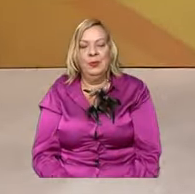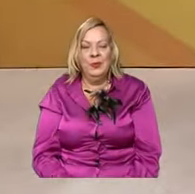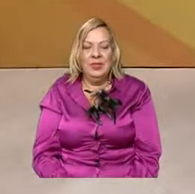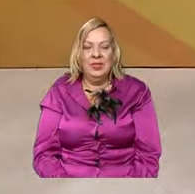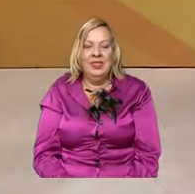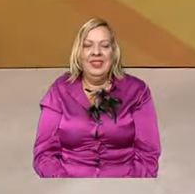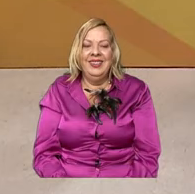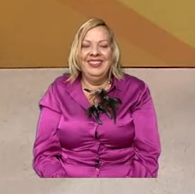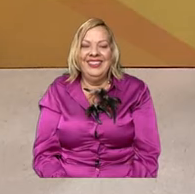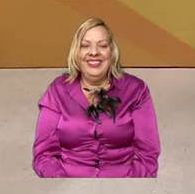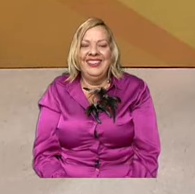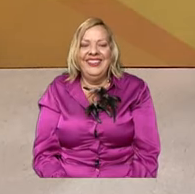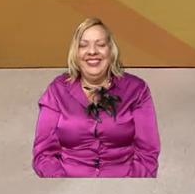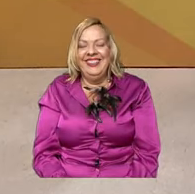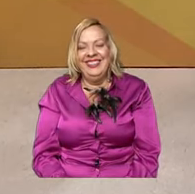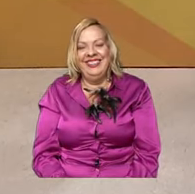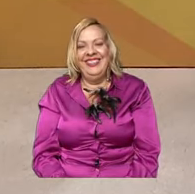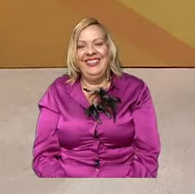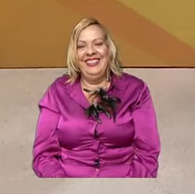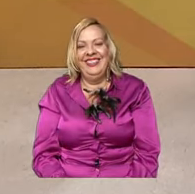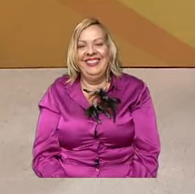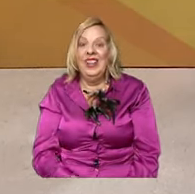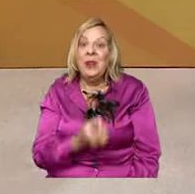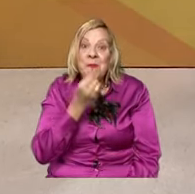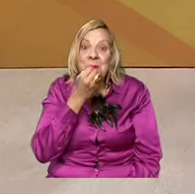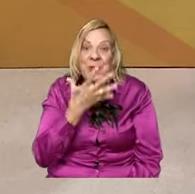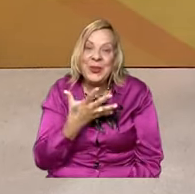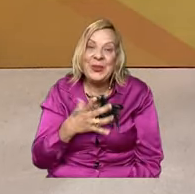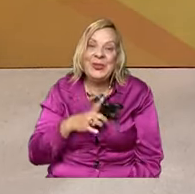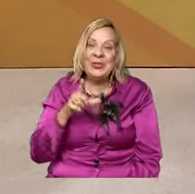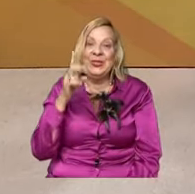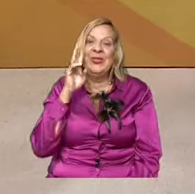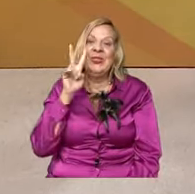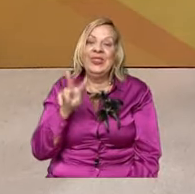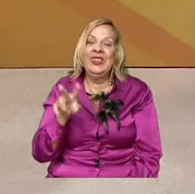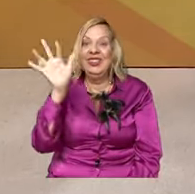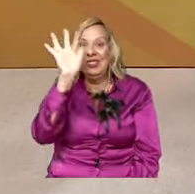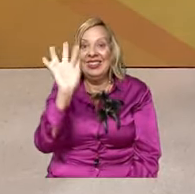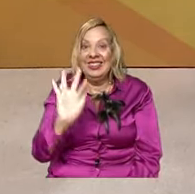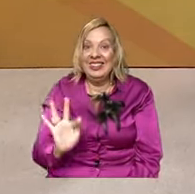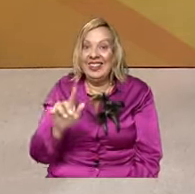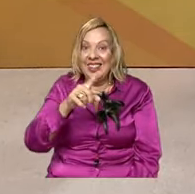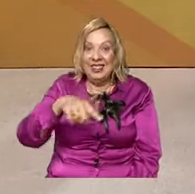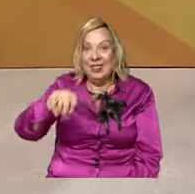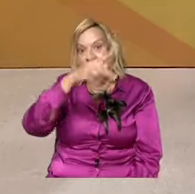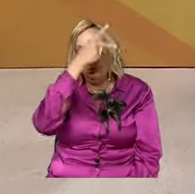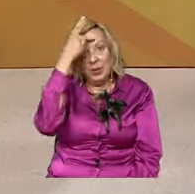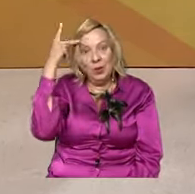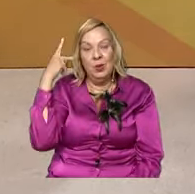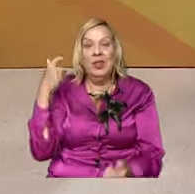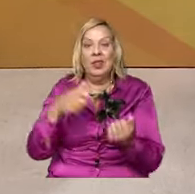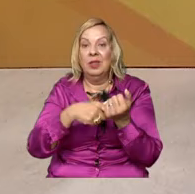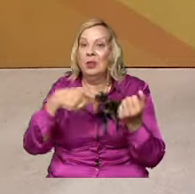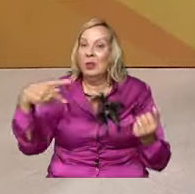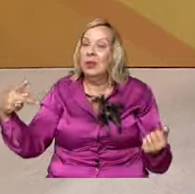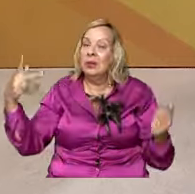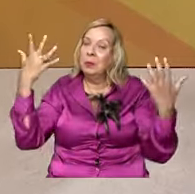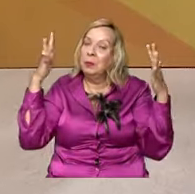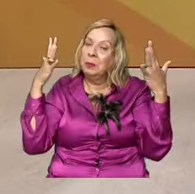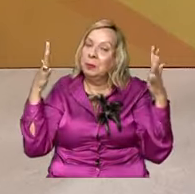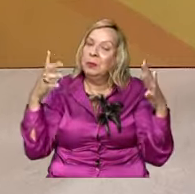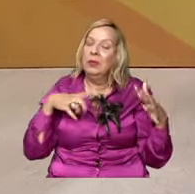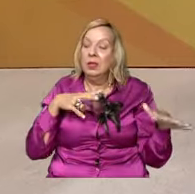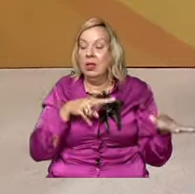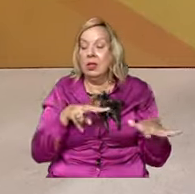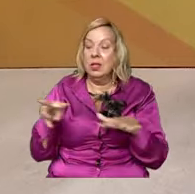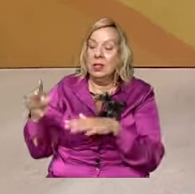Olha aí, que isso! Como é bom, né, ver a alegria de quem é contemplado Caju Cap. Com certeza. Parabéns a todos da